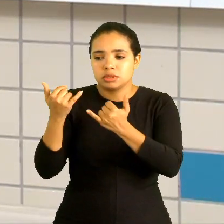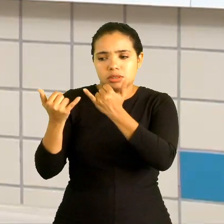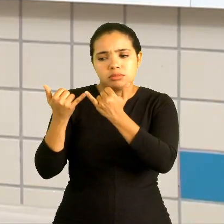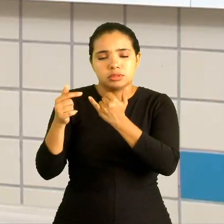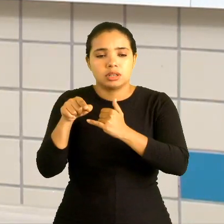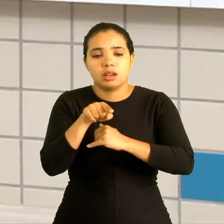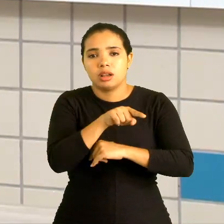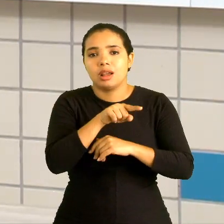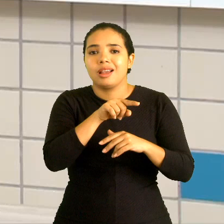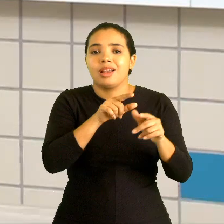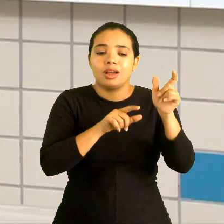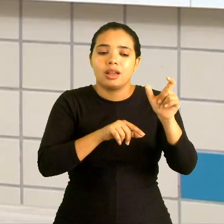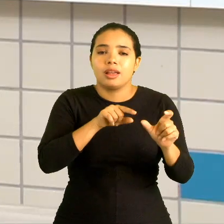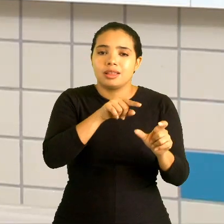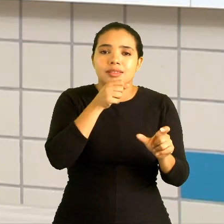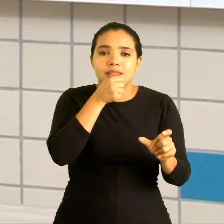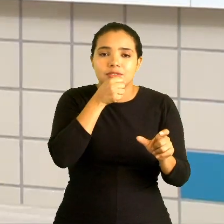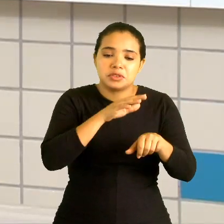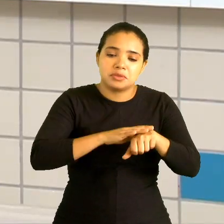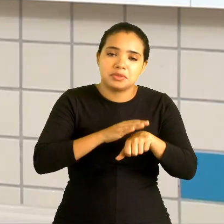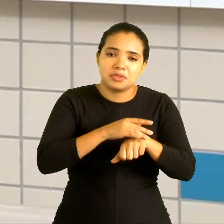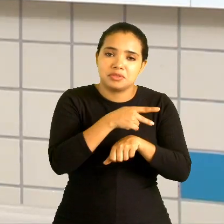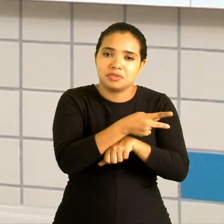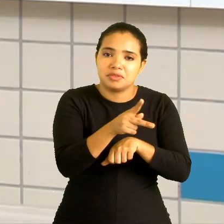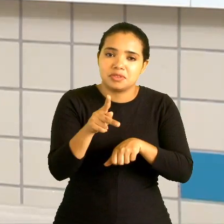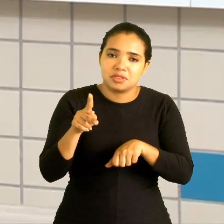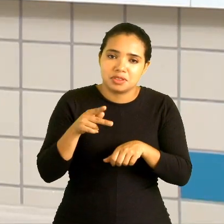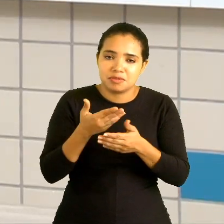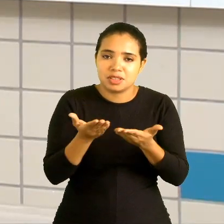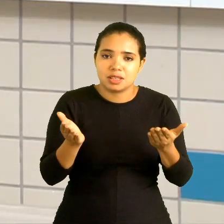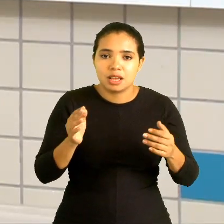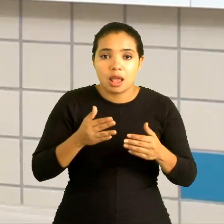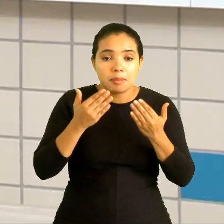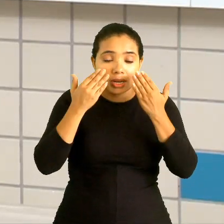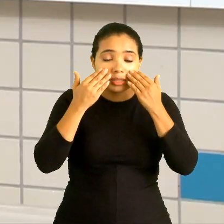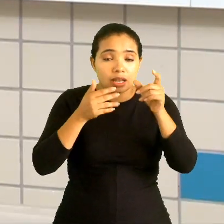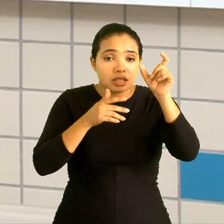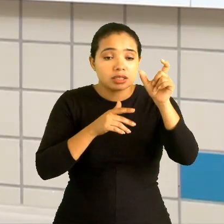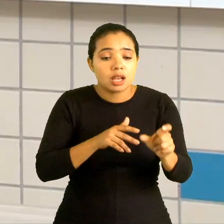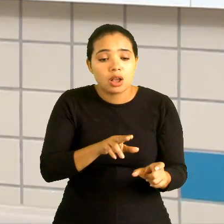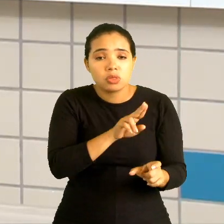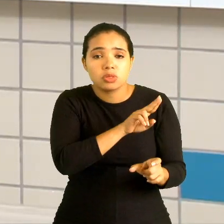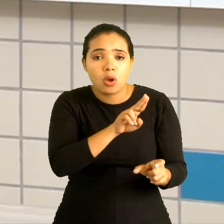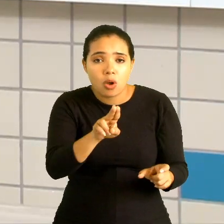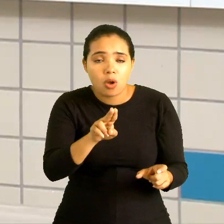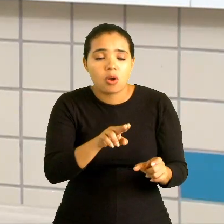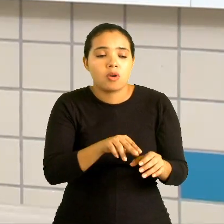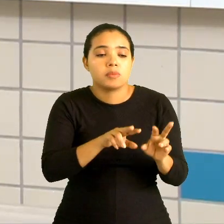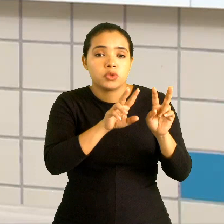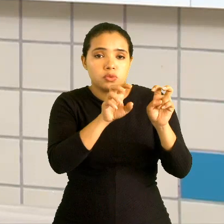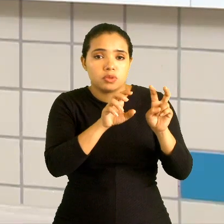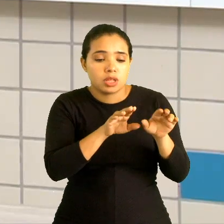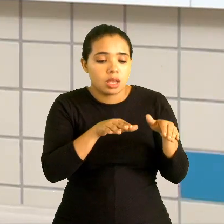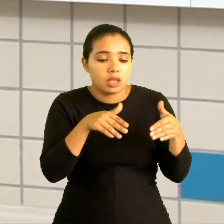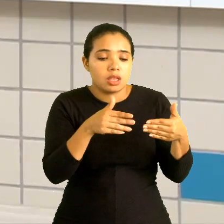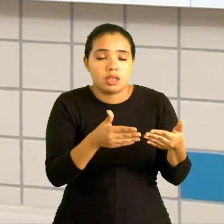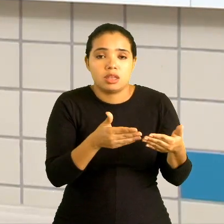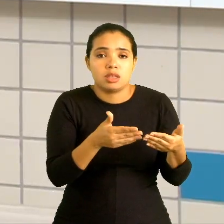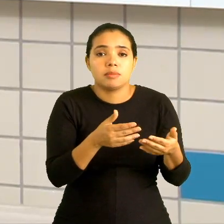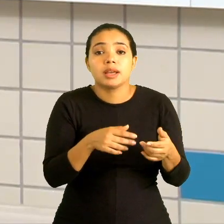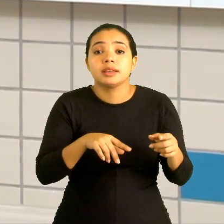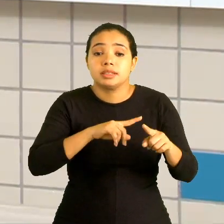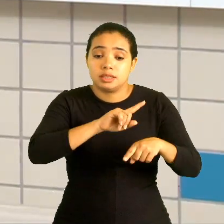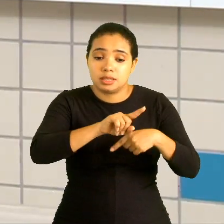escolherem. O primeiro parágrafo, ele é essa apresentação do entrevistado, o tema que vocês vão abordar